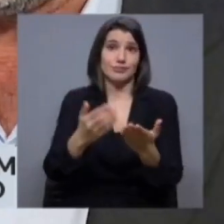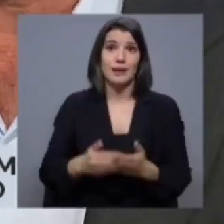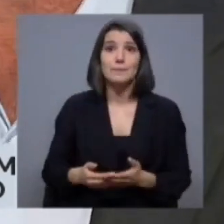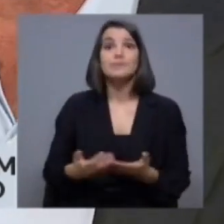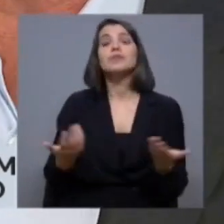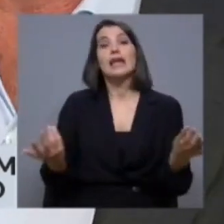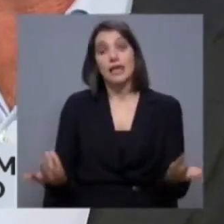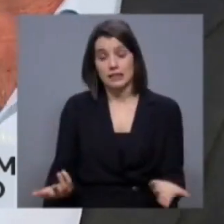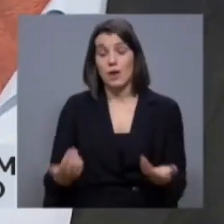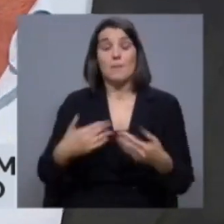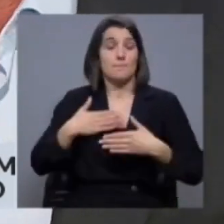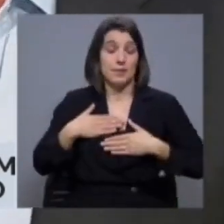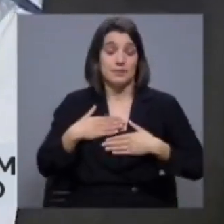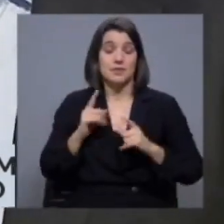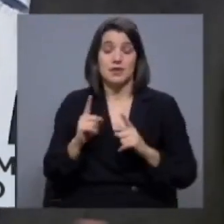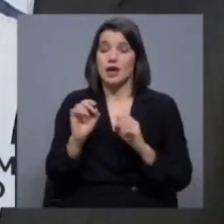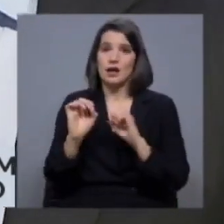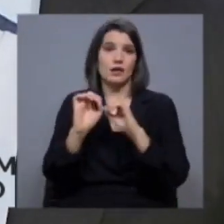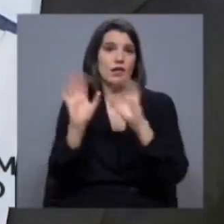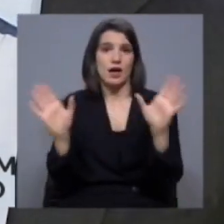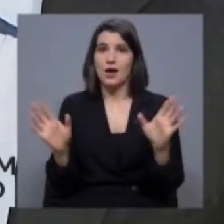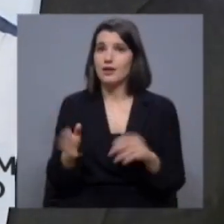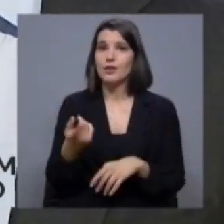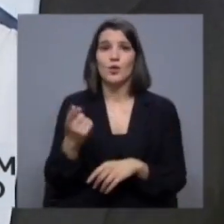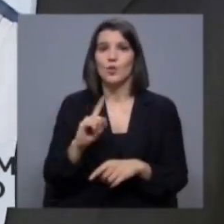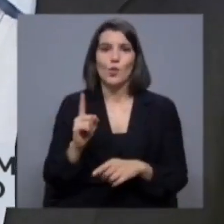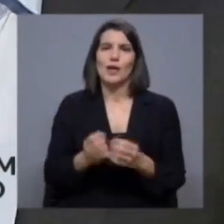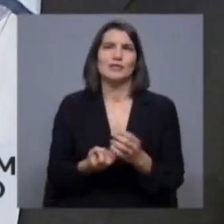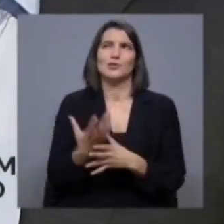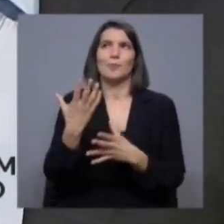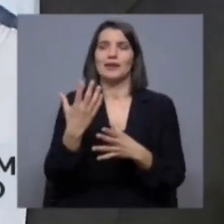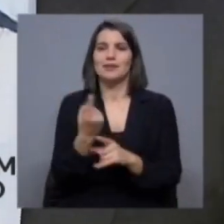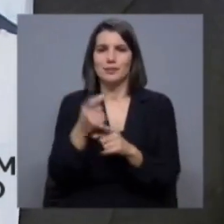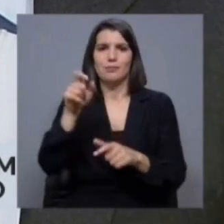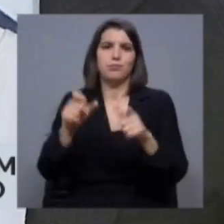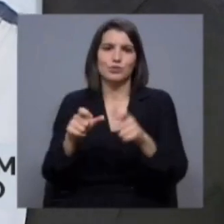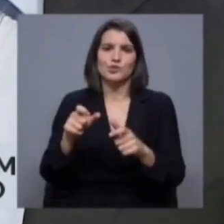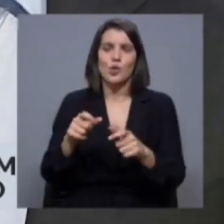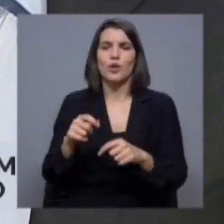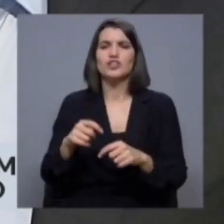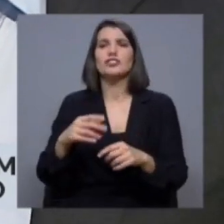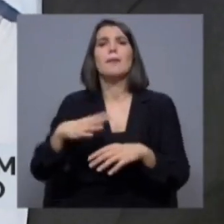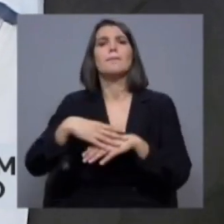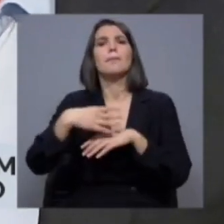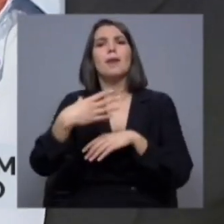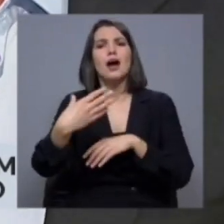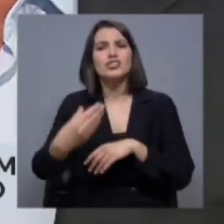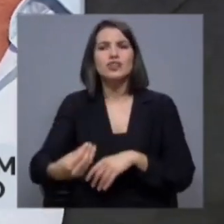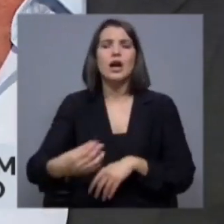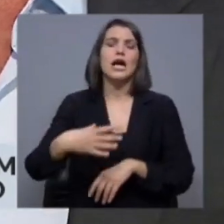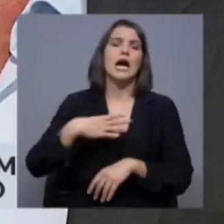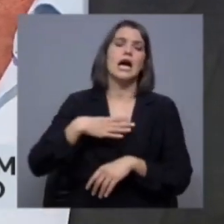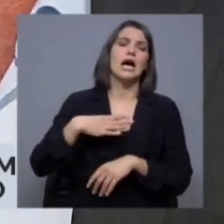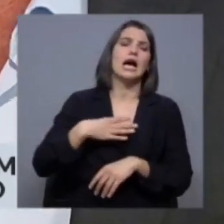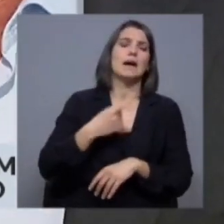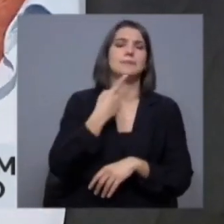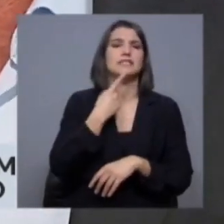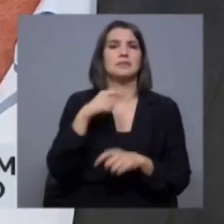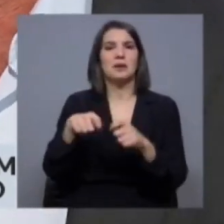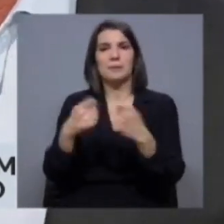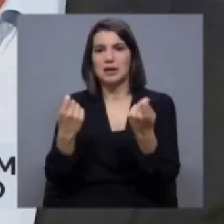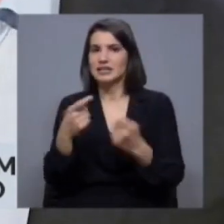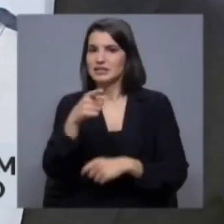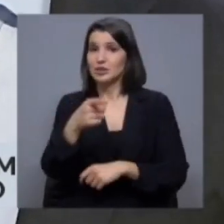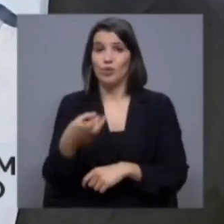então e até a lista para mim é evidente não é uma enorme Surpresa porque as pessoas Devemos chegar à conclusão que um partido que não tem